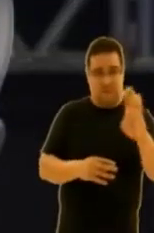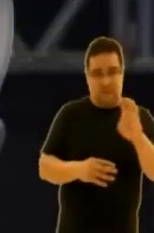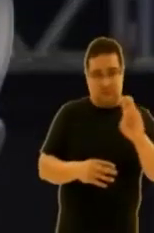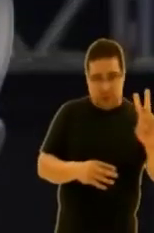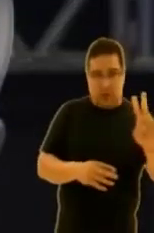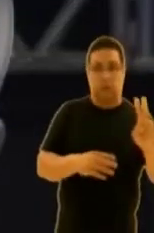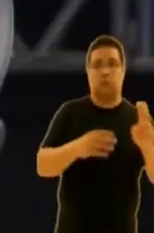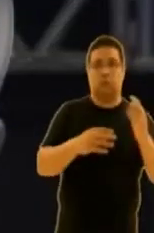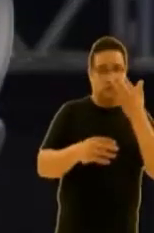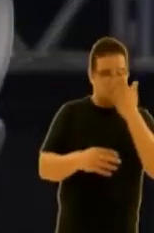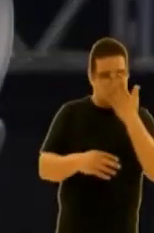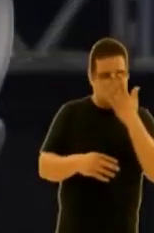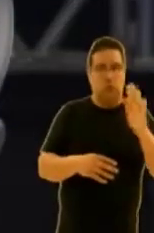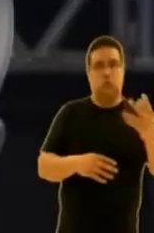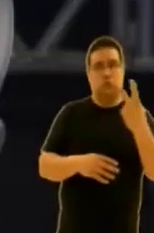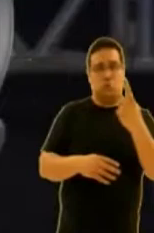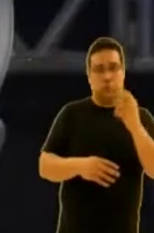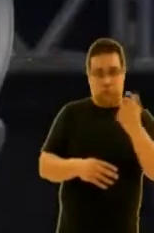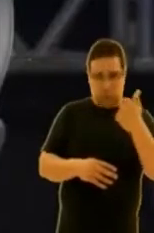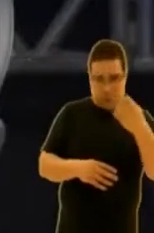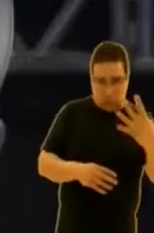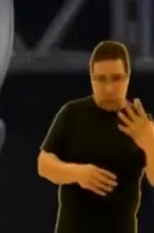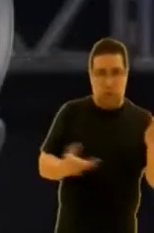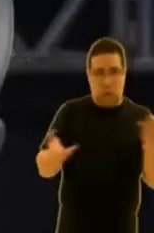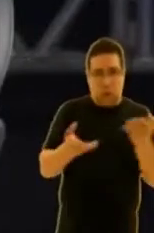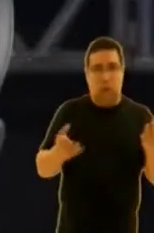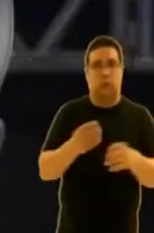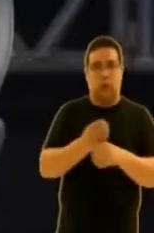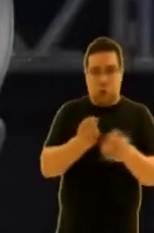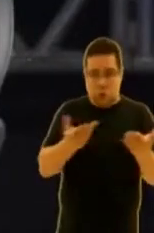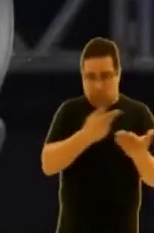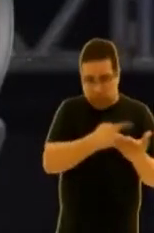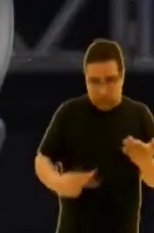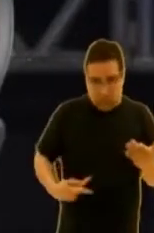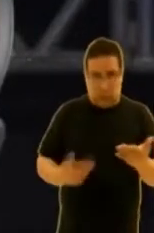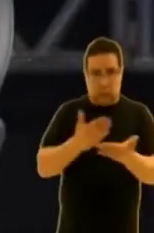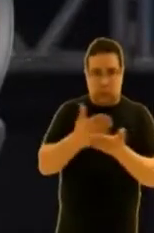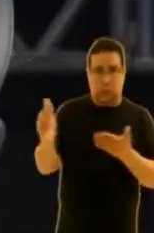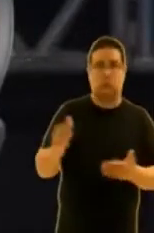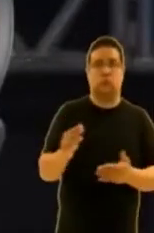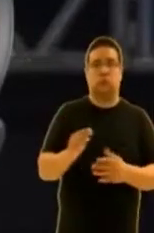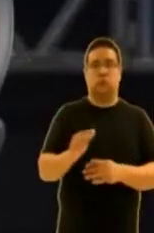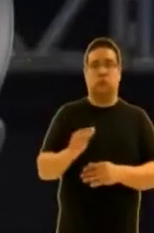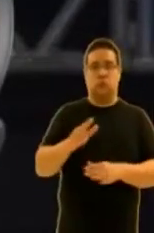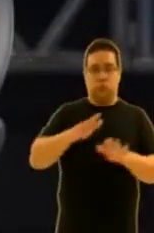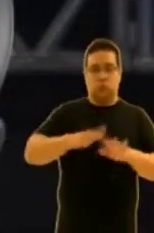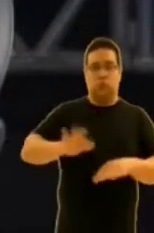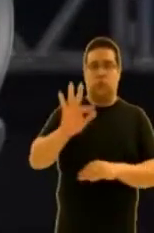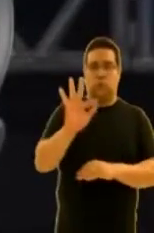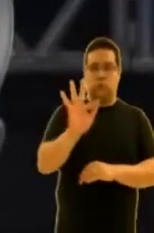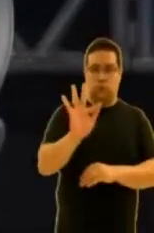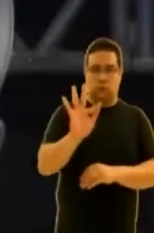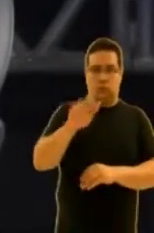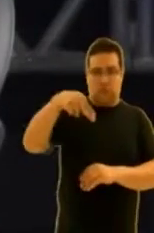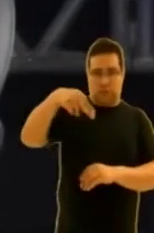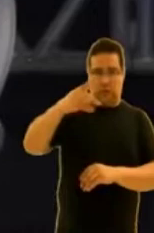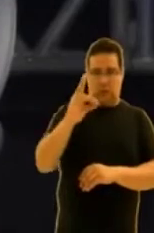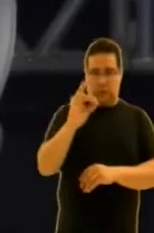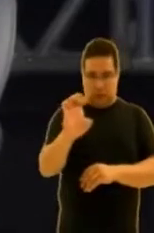secretário de Educação Básica do MEC. Neste ano, assumiu a presidência do Fundo Nacional de Desenvolvimento da Educação,